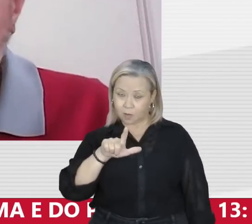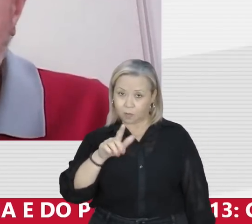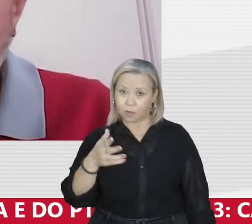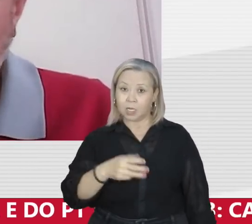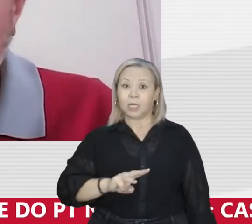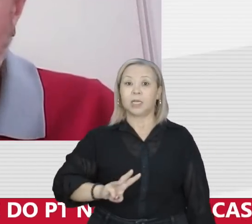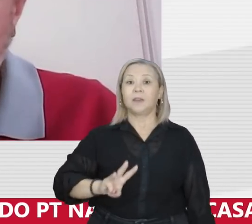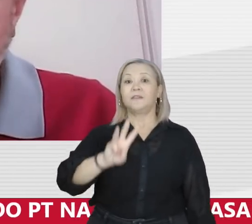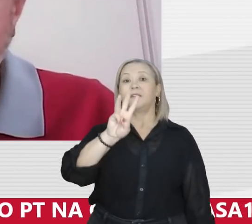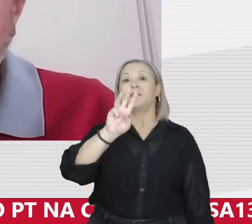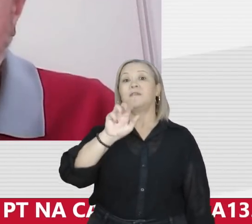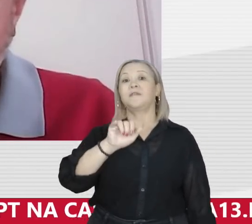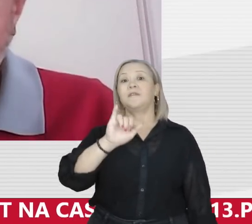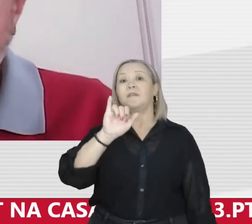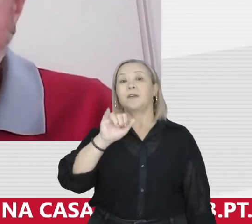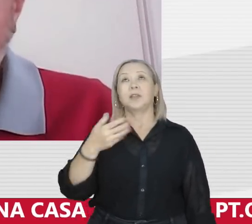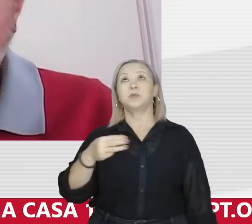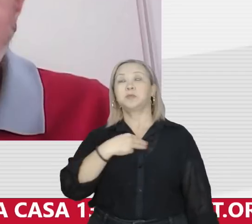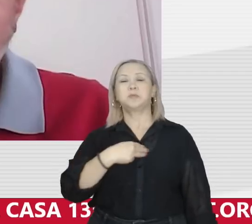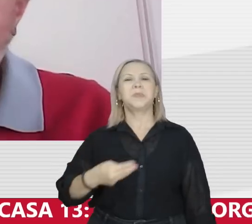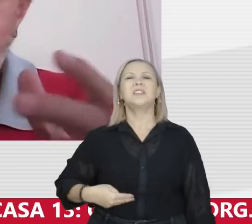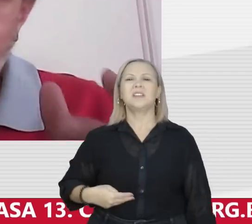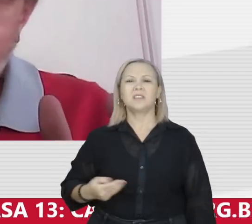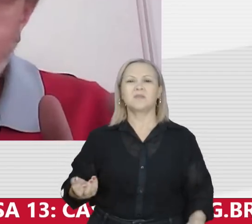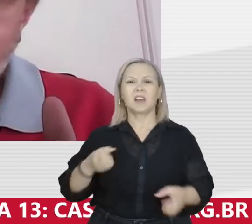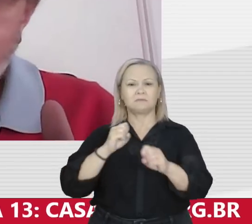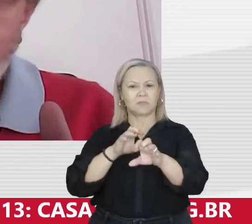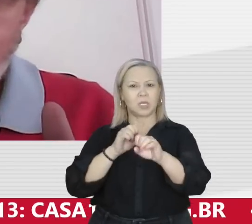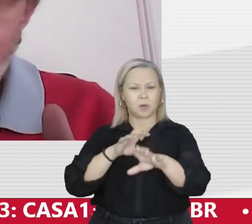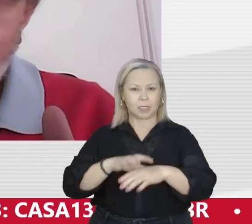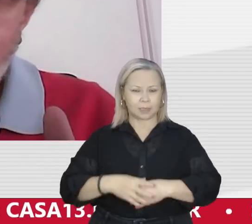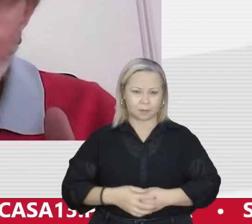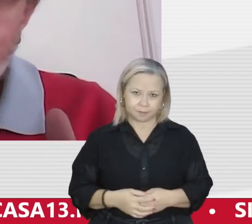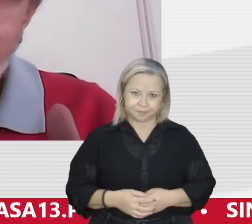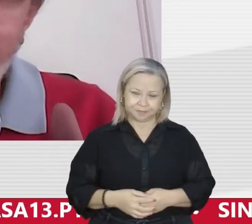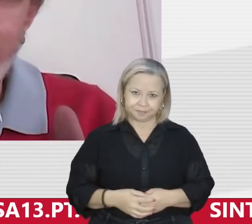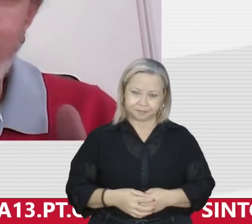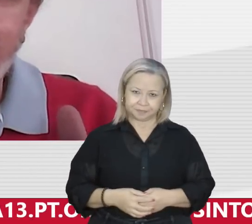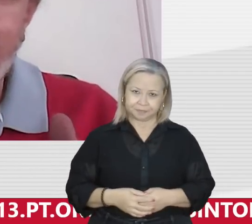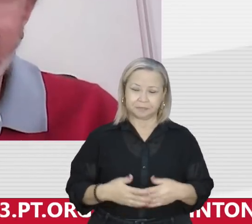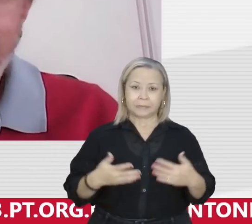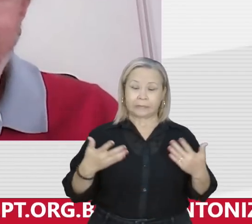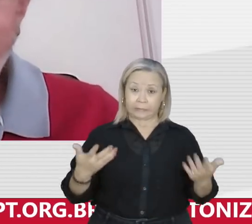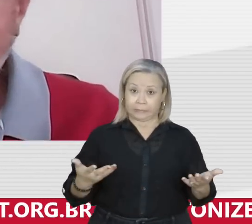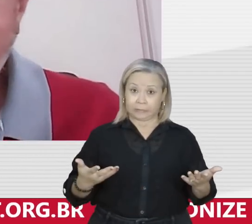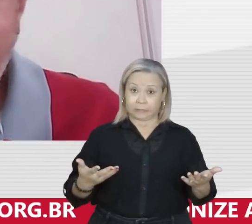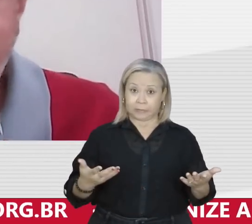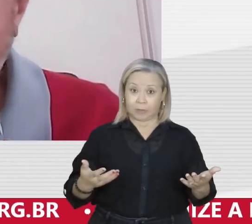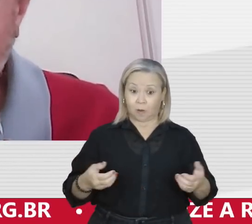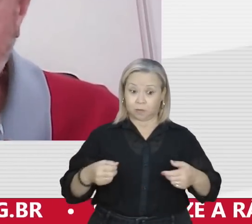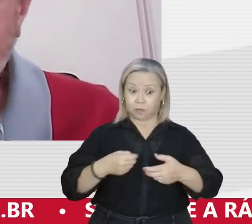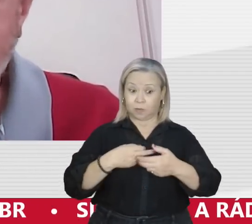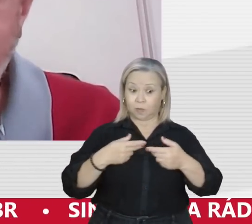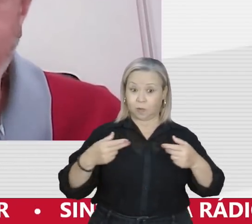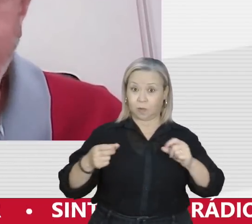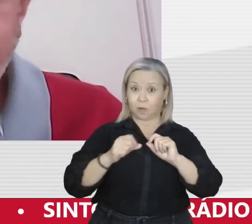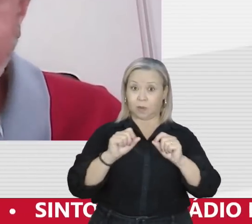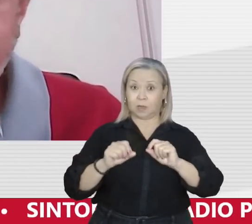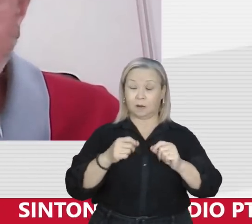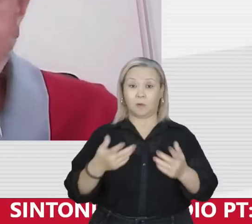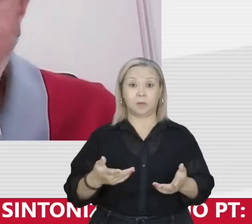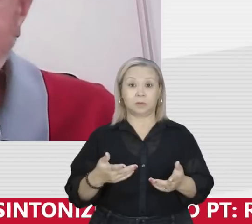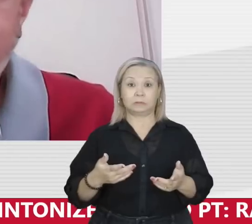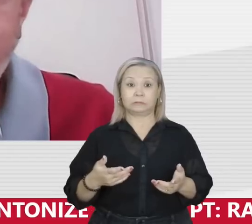ele joga fogo, né? E quando a coisa esquenta, ele se